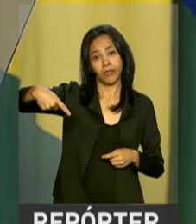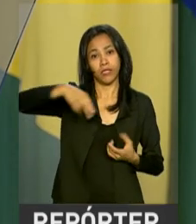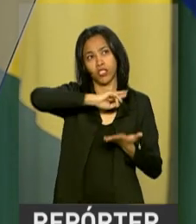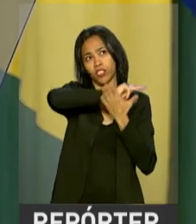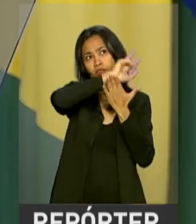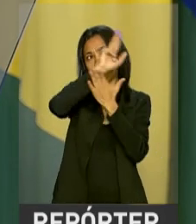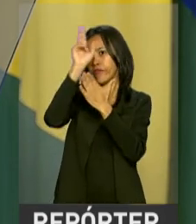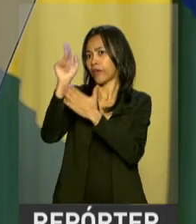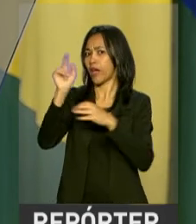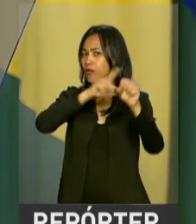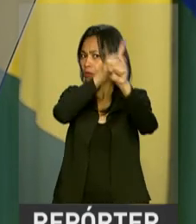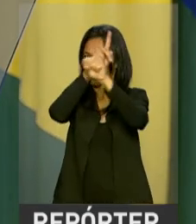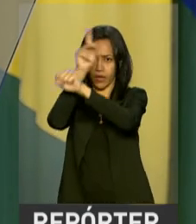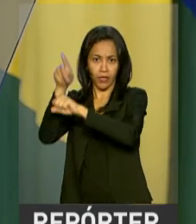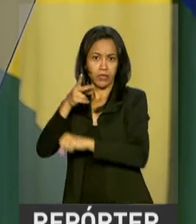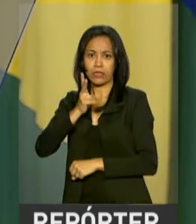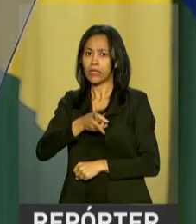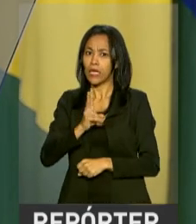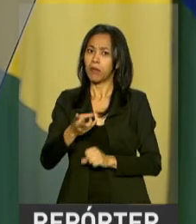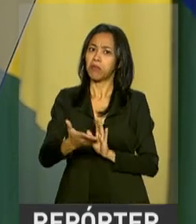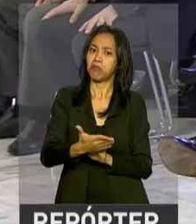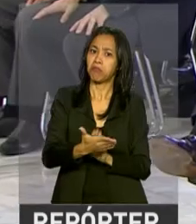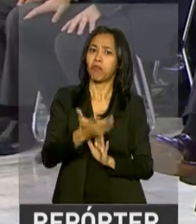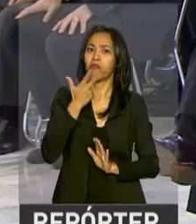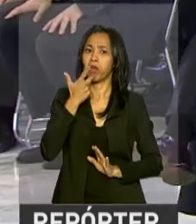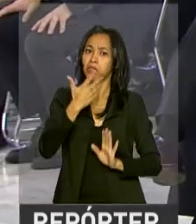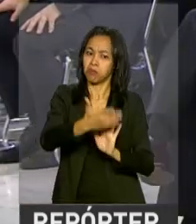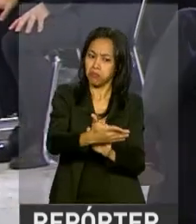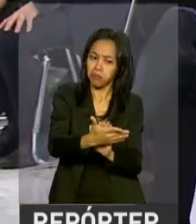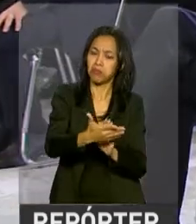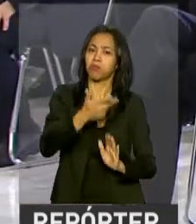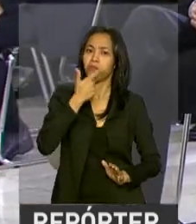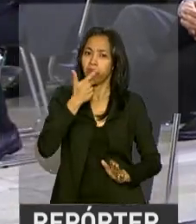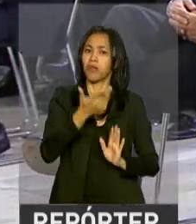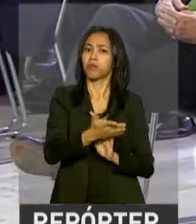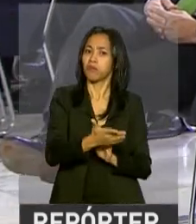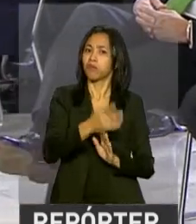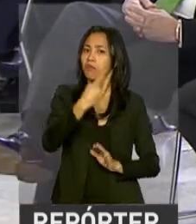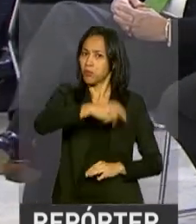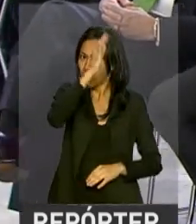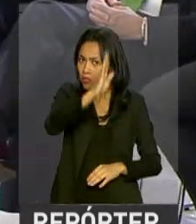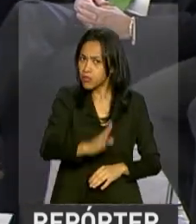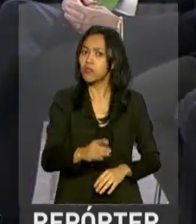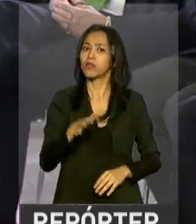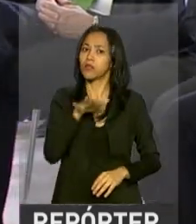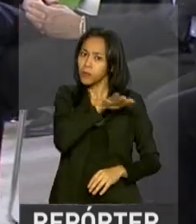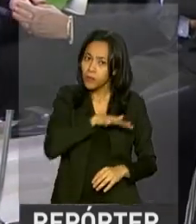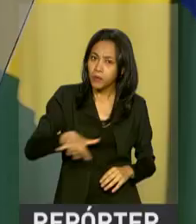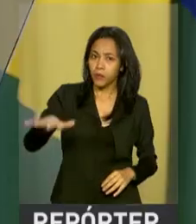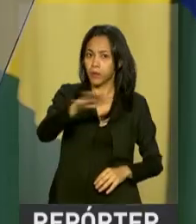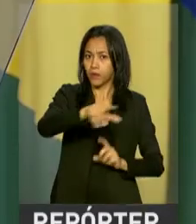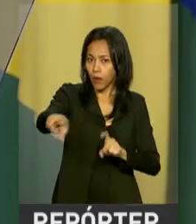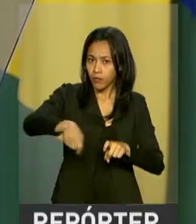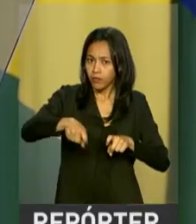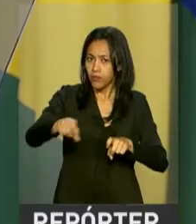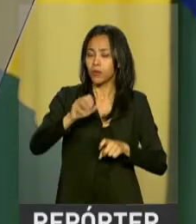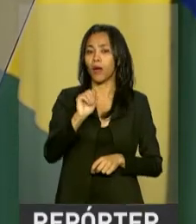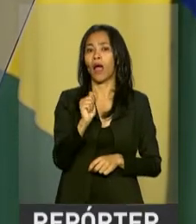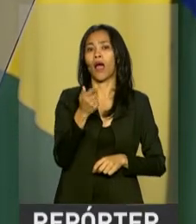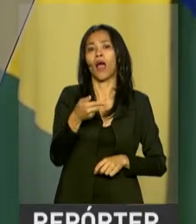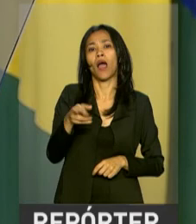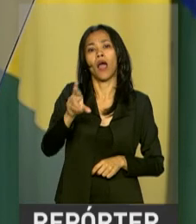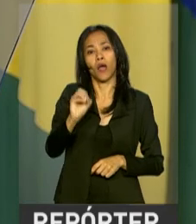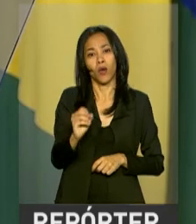é eu ouço elogios freqüentes e eloquentes ao agronegócio é brasileiro são recursos que